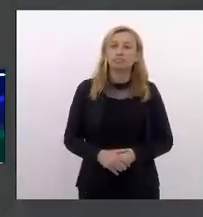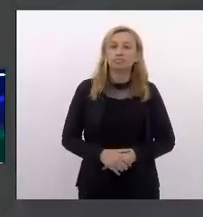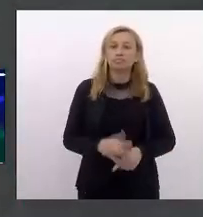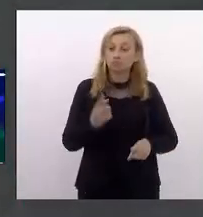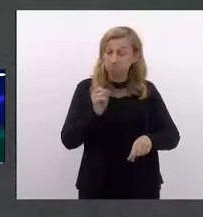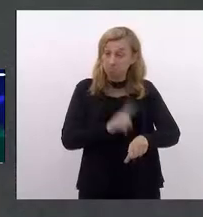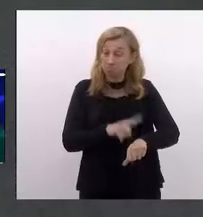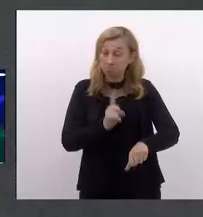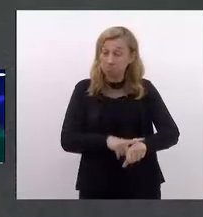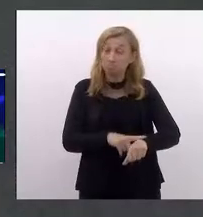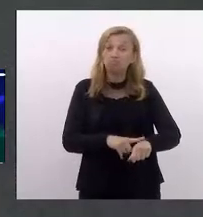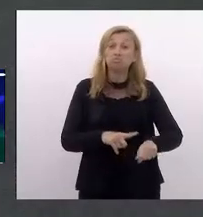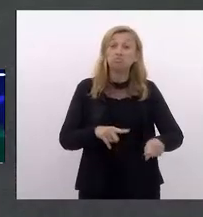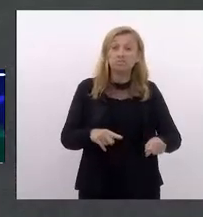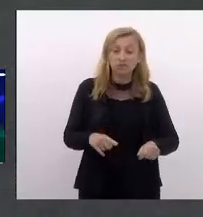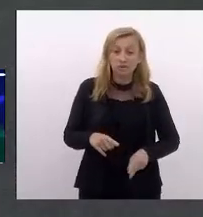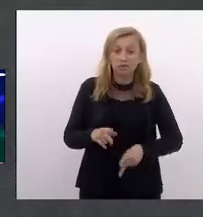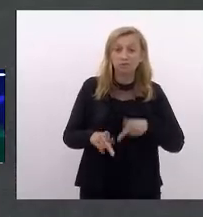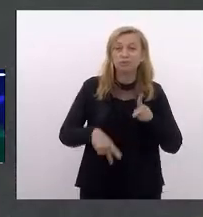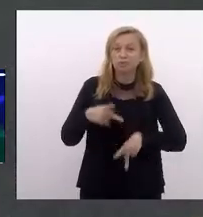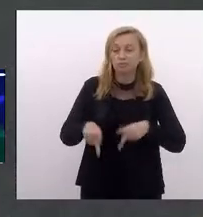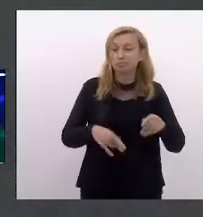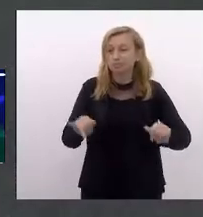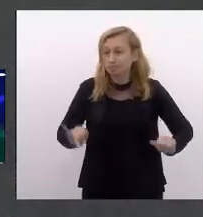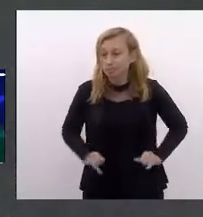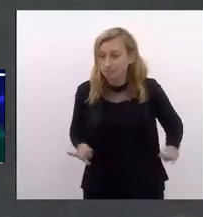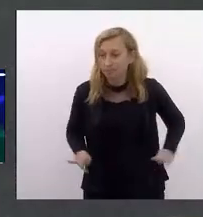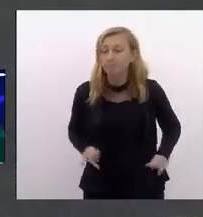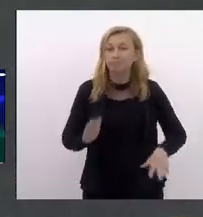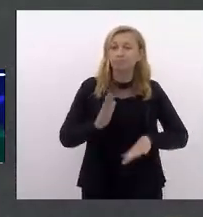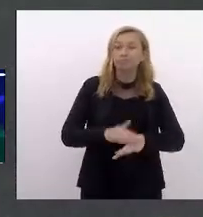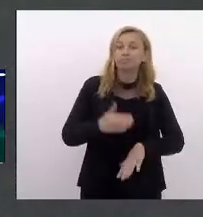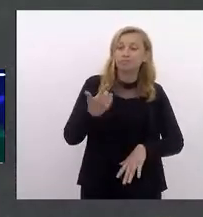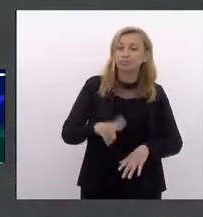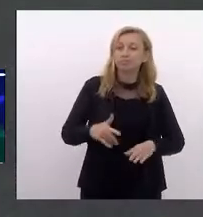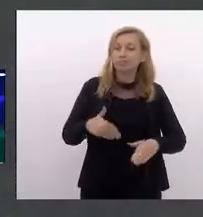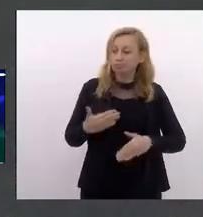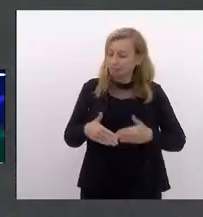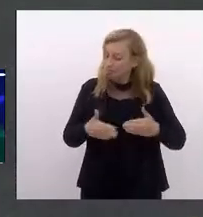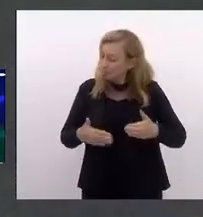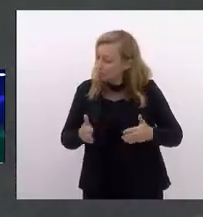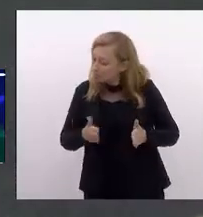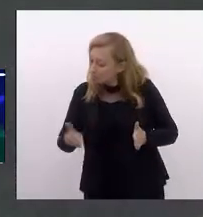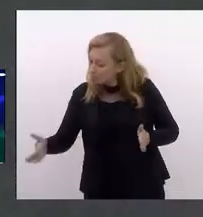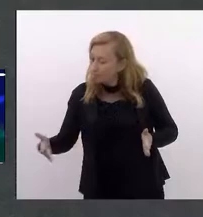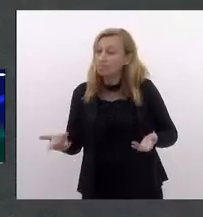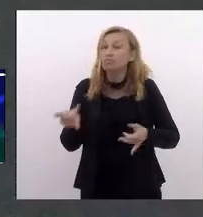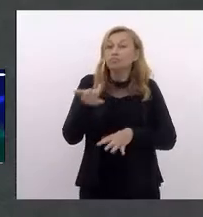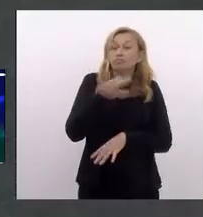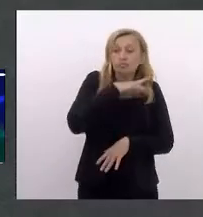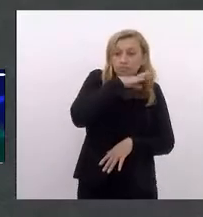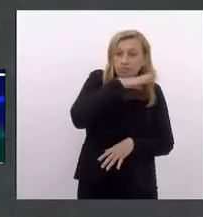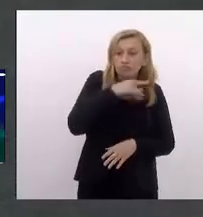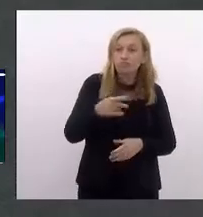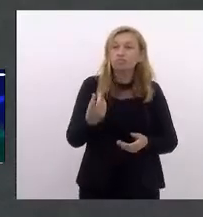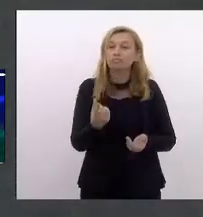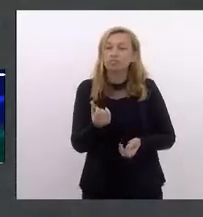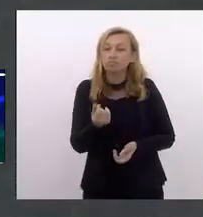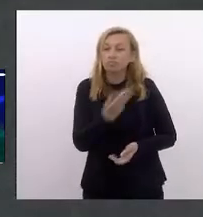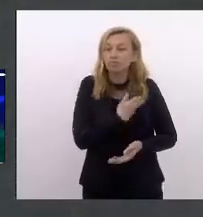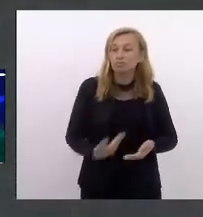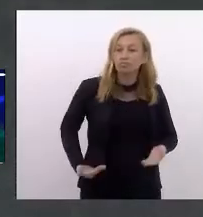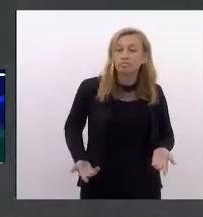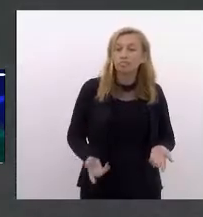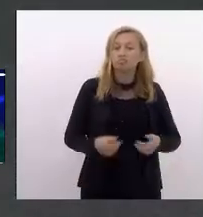Porque no momento que a população mais precisava de saúde ele fez todo um processo absurdo nas contas públicas